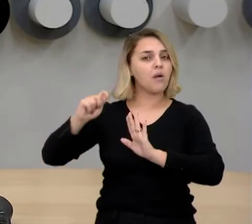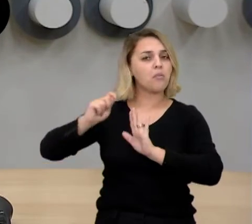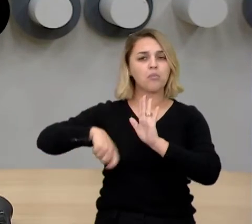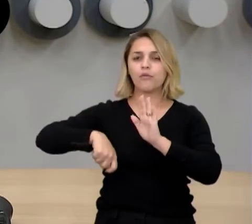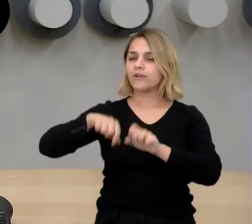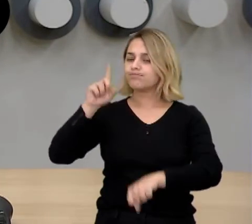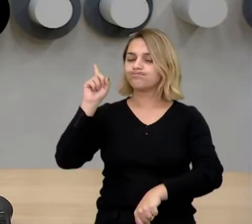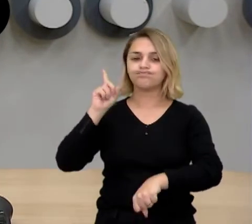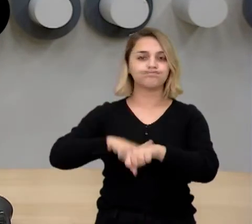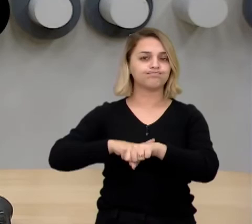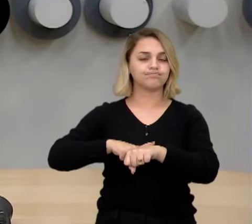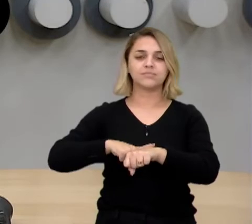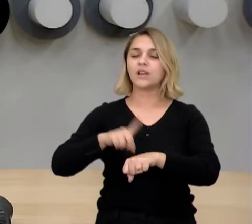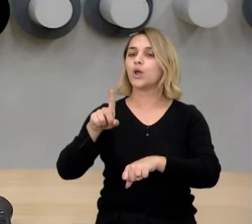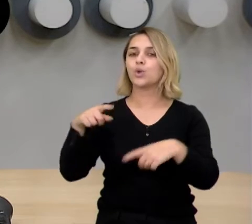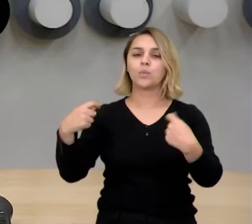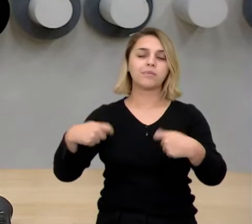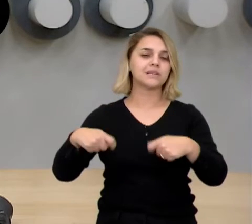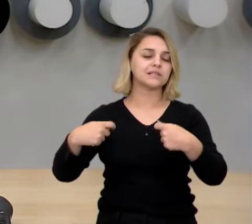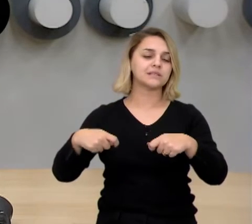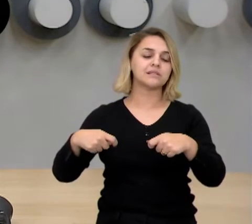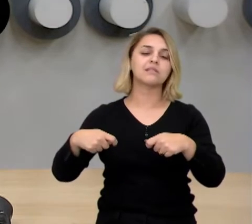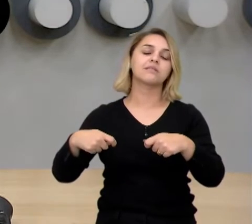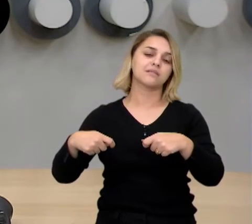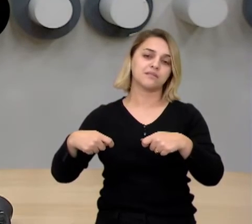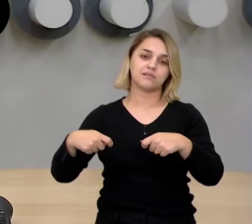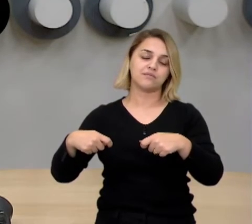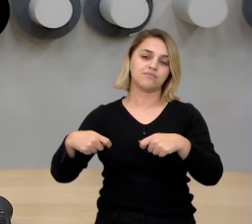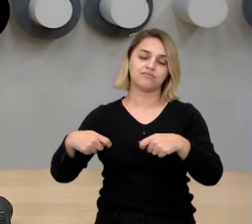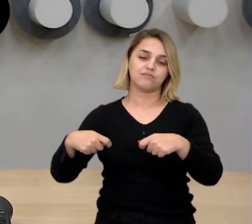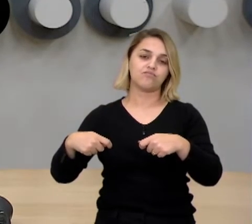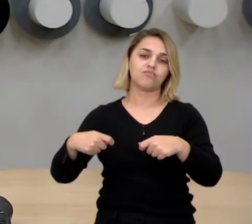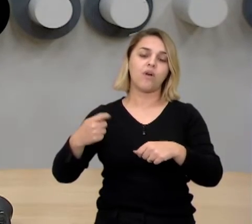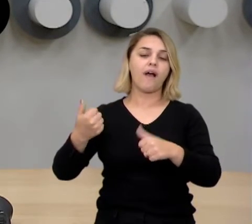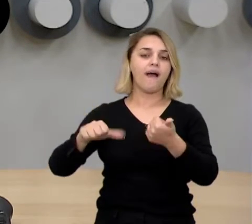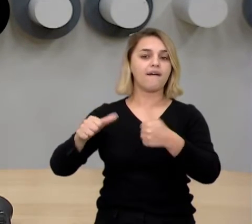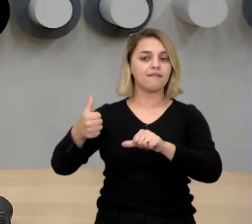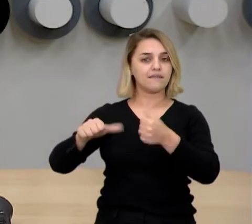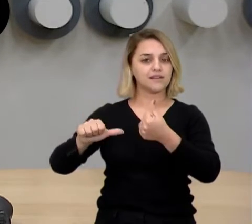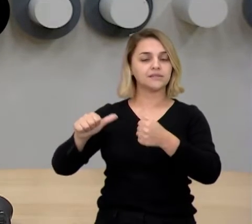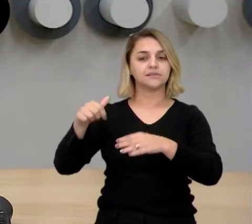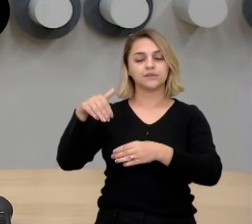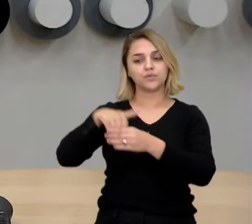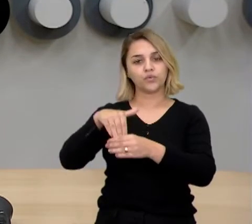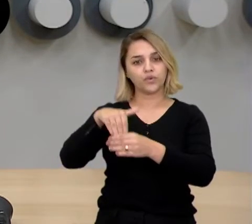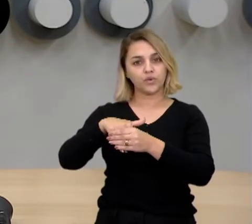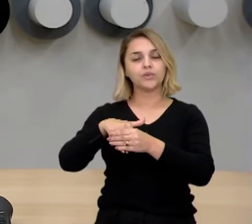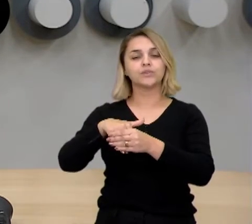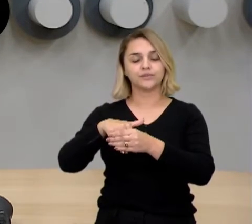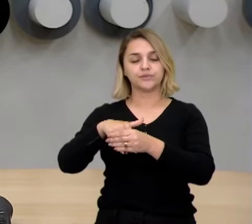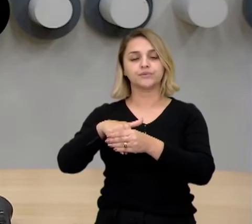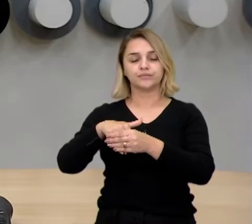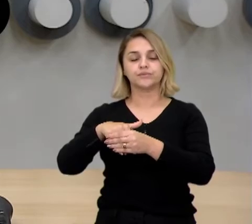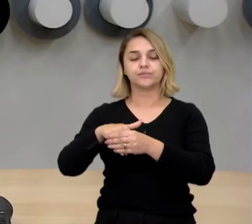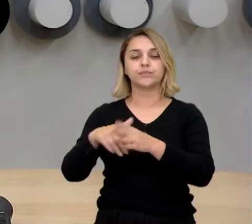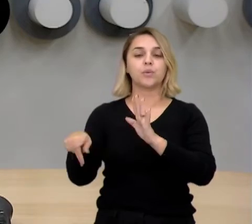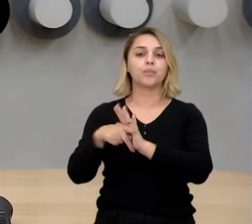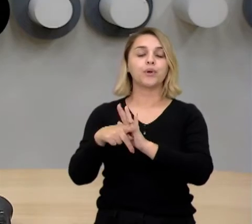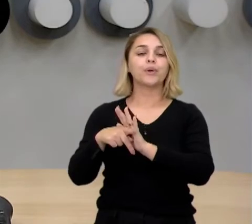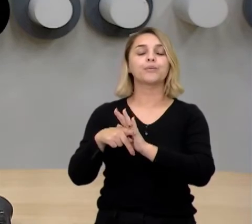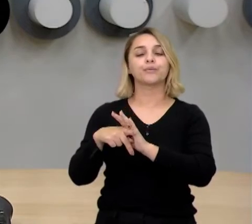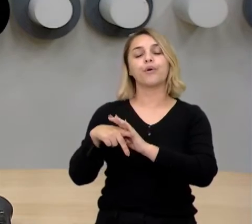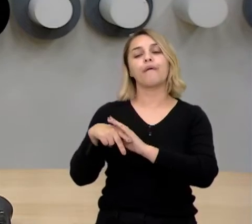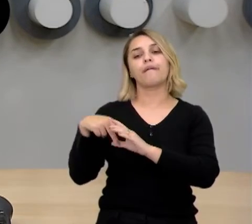Ela não precisa passar imediatamente pelo crivo, pelo voto do parlamento, né, da Câmara